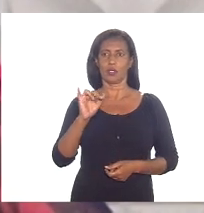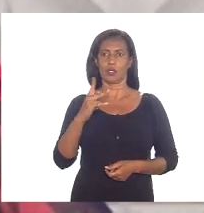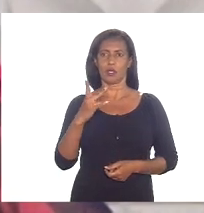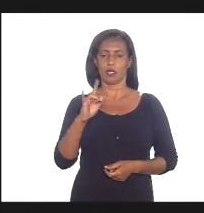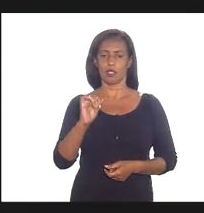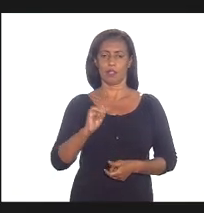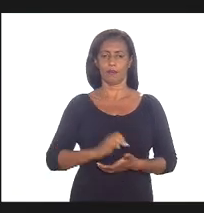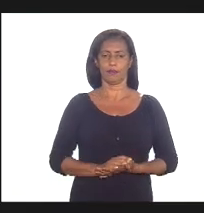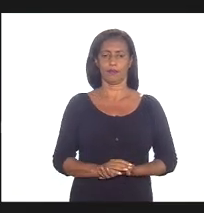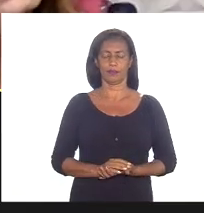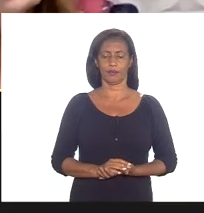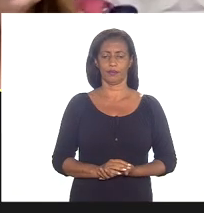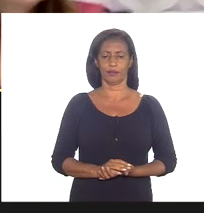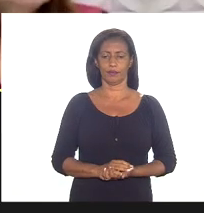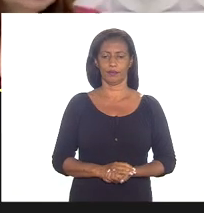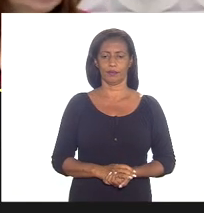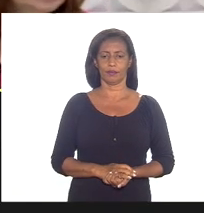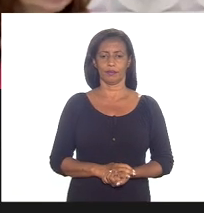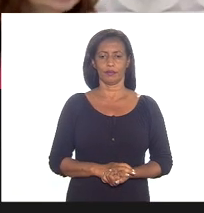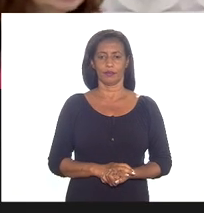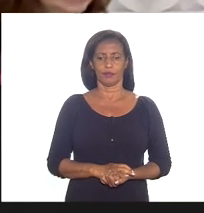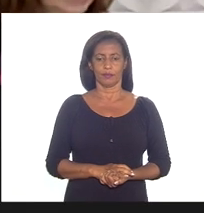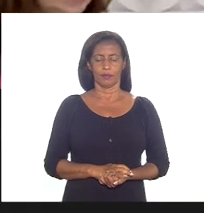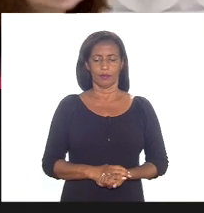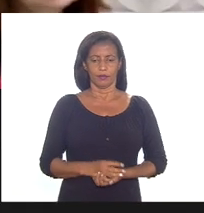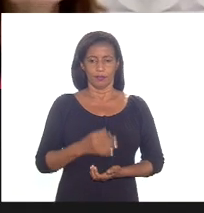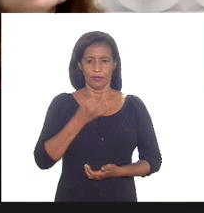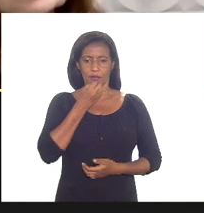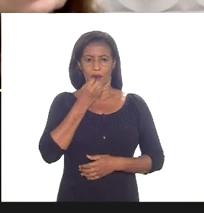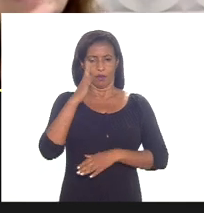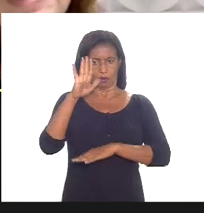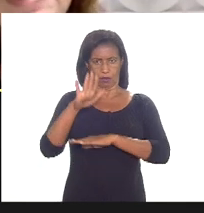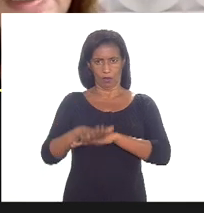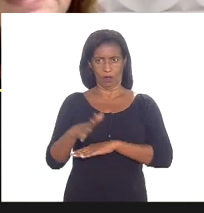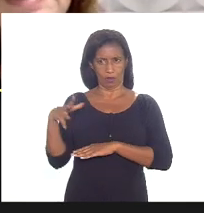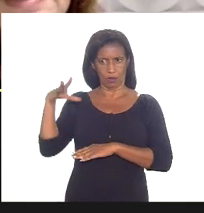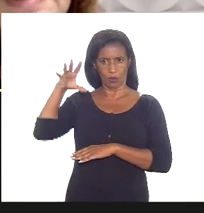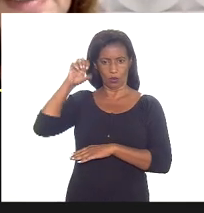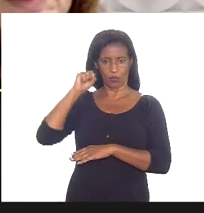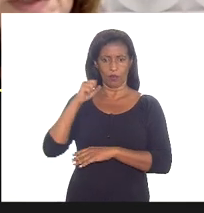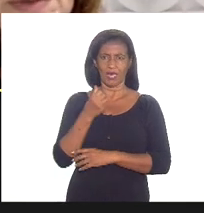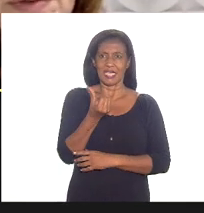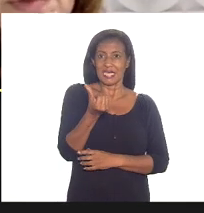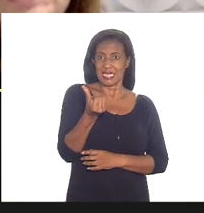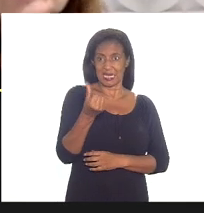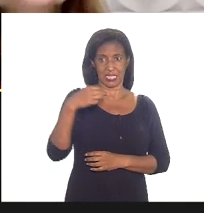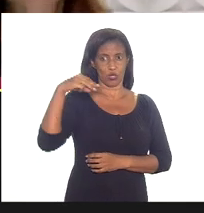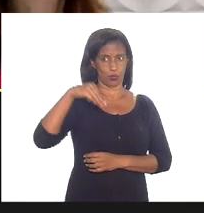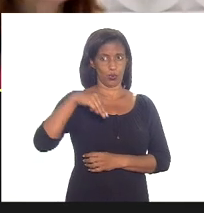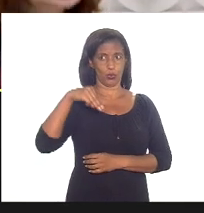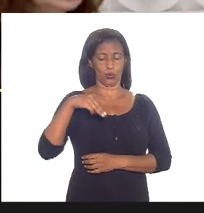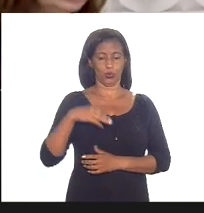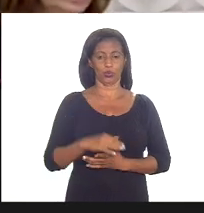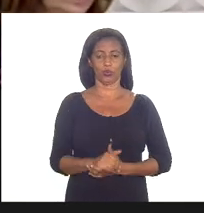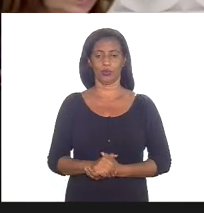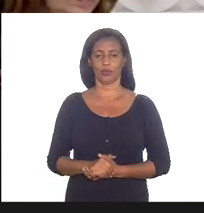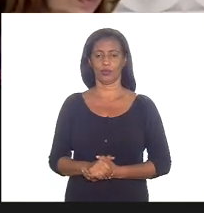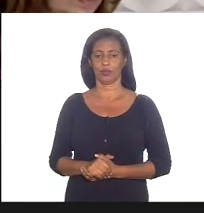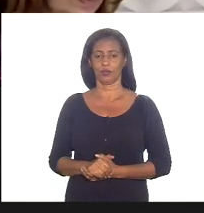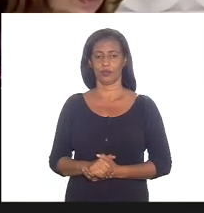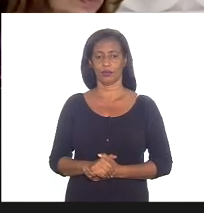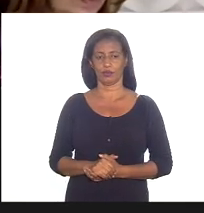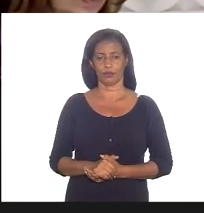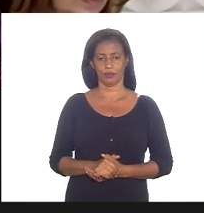Deputada Lucinha. Bem, boa tarde a todos. Está me ouvindo, Marta? Bom, Vossa Excelência tem 6 minutos. Obrigado,